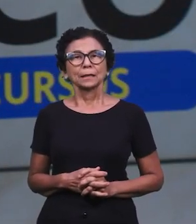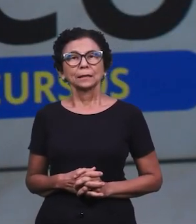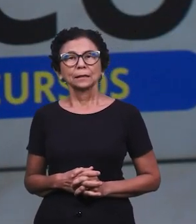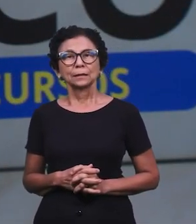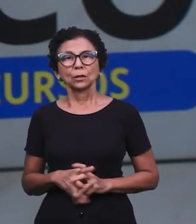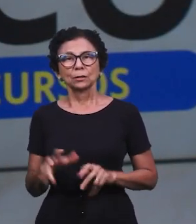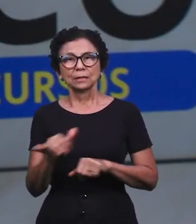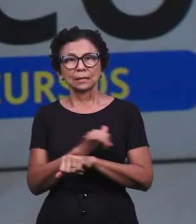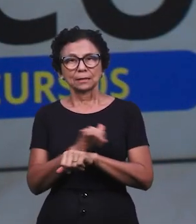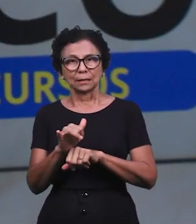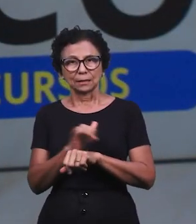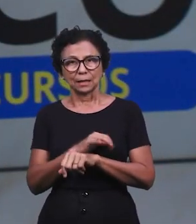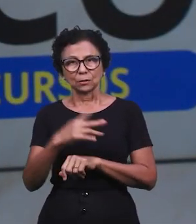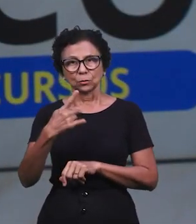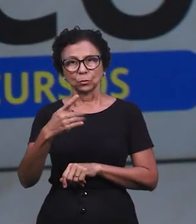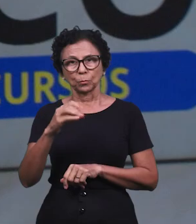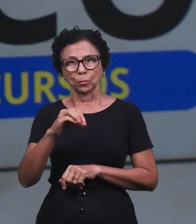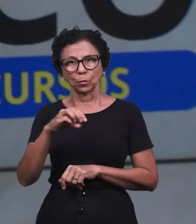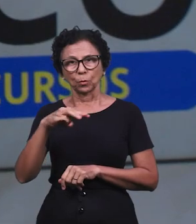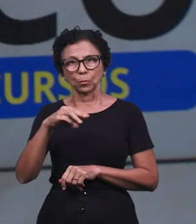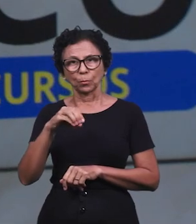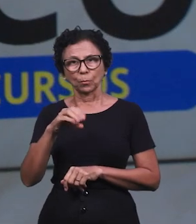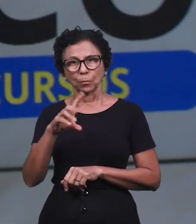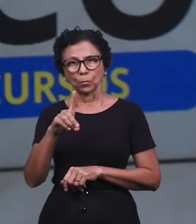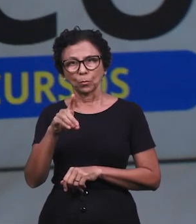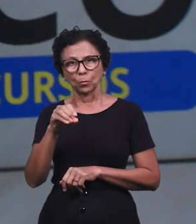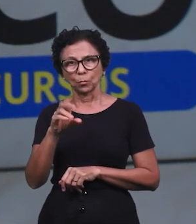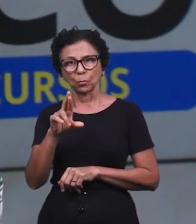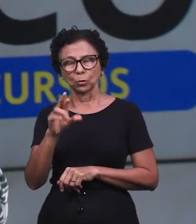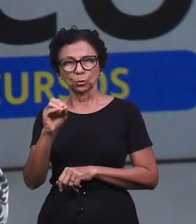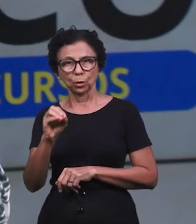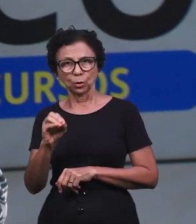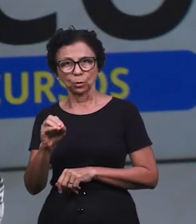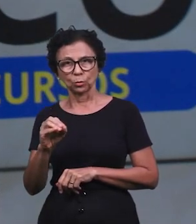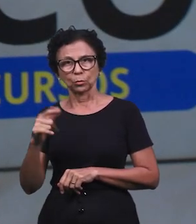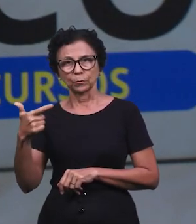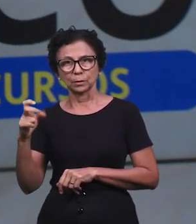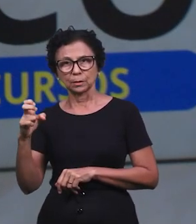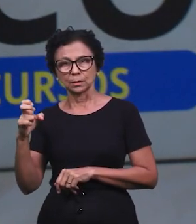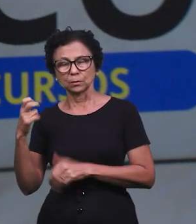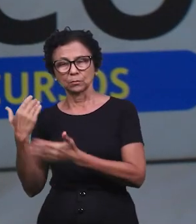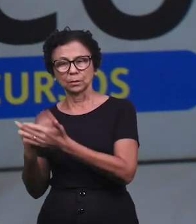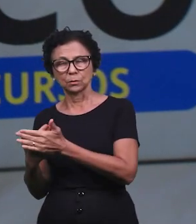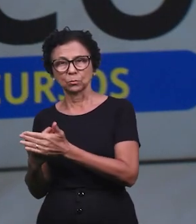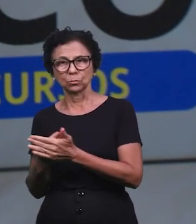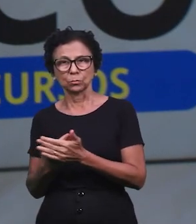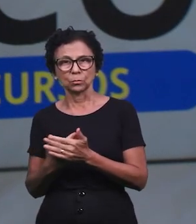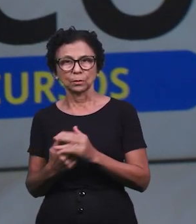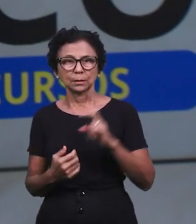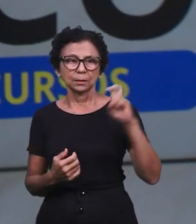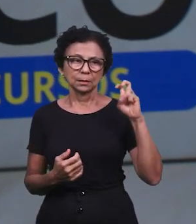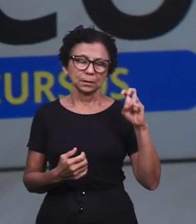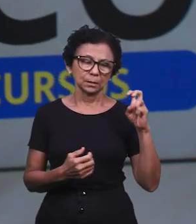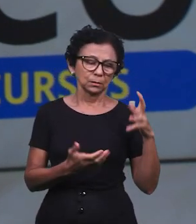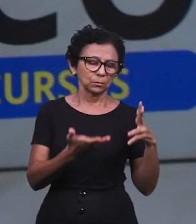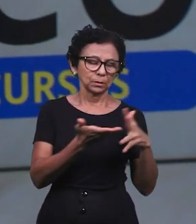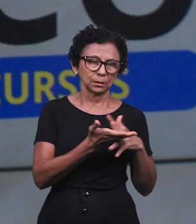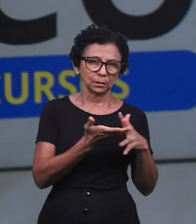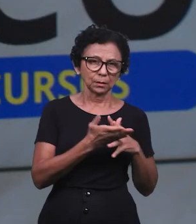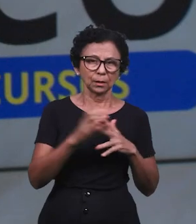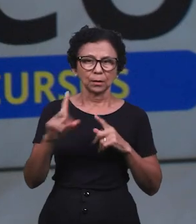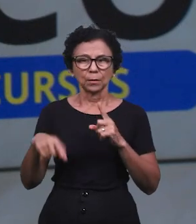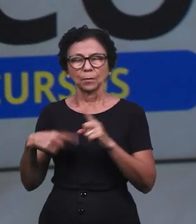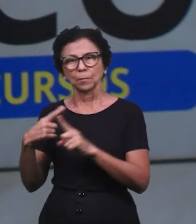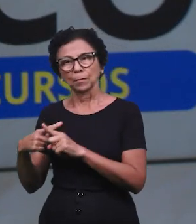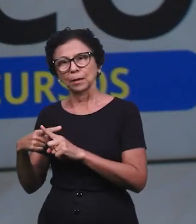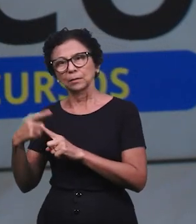o quê? É fazer uma sessão de estudos de 25 minutos e 5 minutos de intervalo. Depois, mais 25